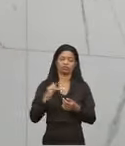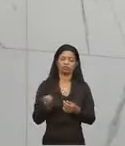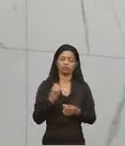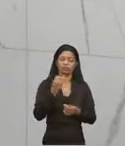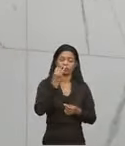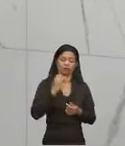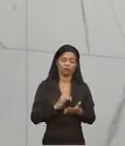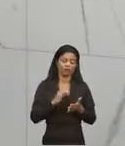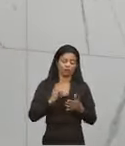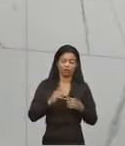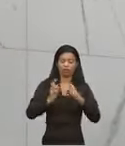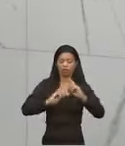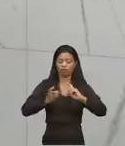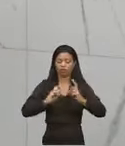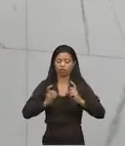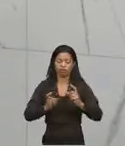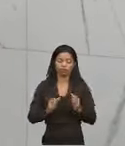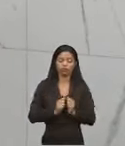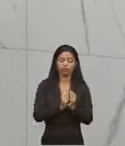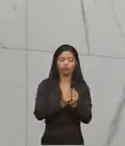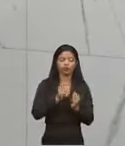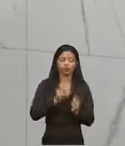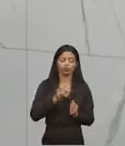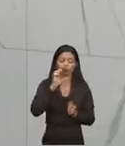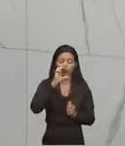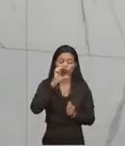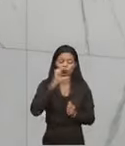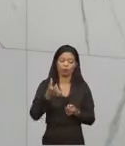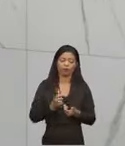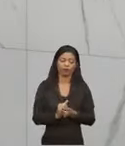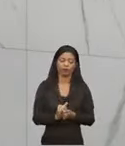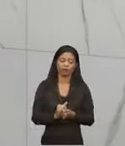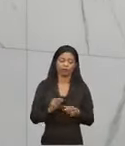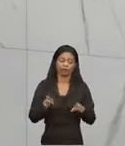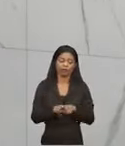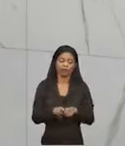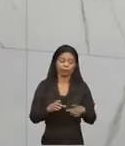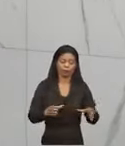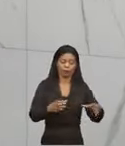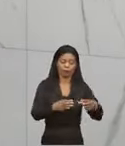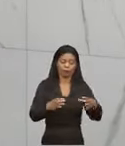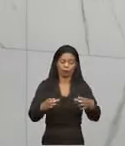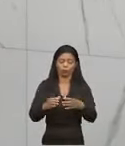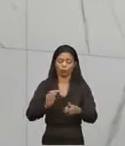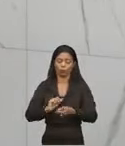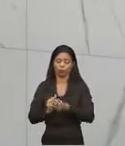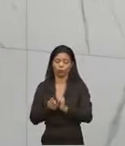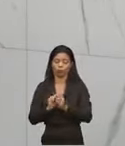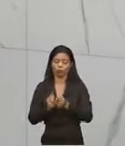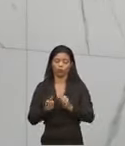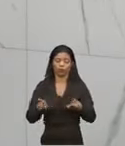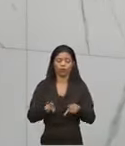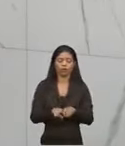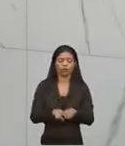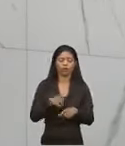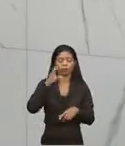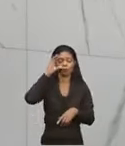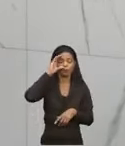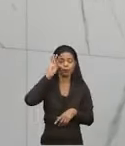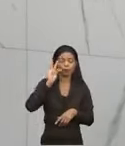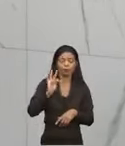com o prefeito. Mas a comissão de esporte, vereador Niltinho, o senhor que é da comissão de esporte, o vereador Herbinho, o vereador Tagner, que é da Glória Bacê